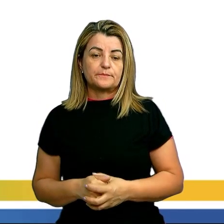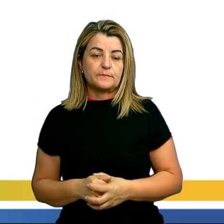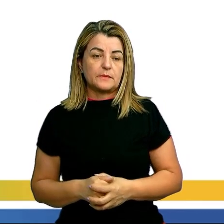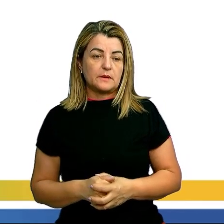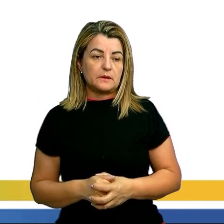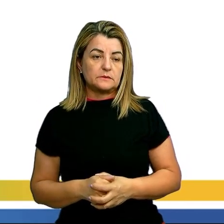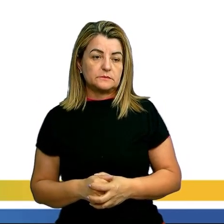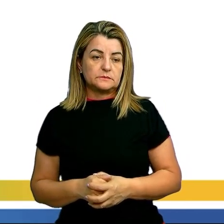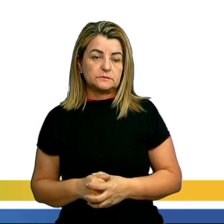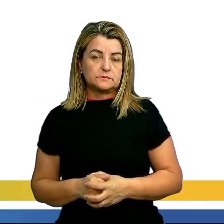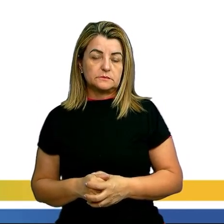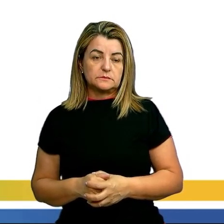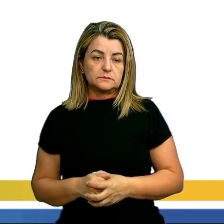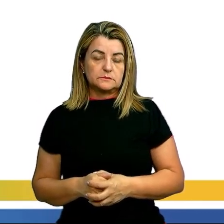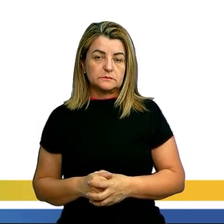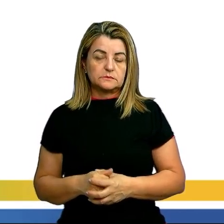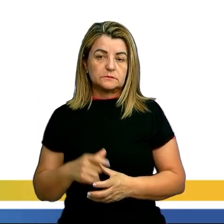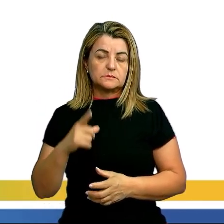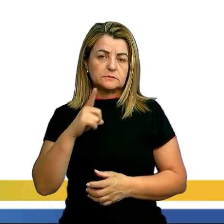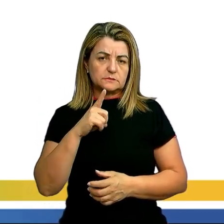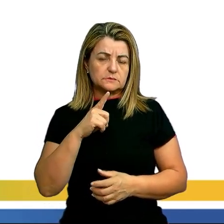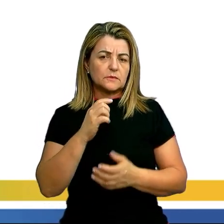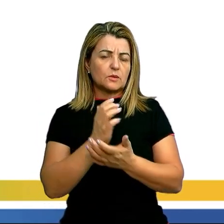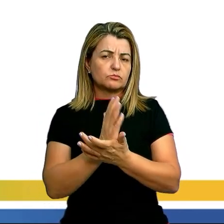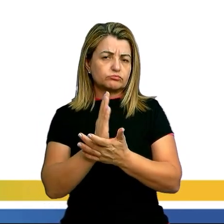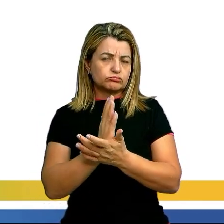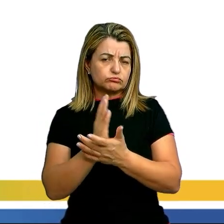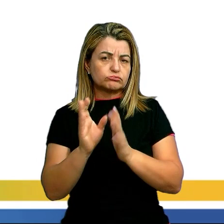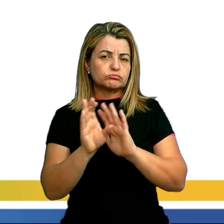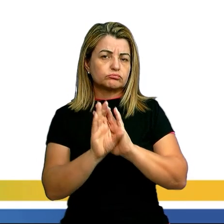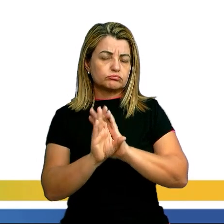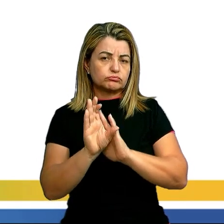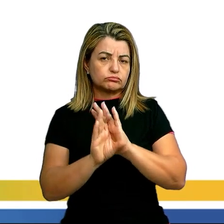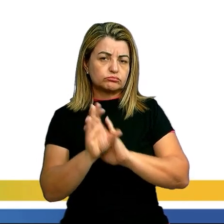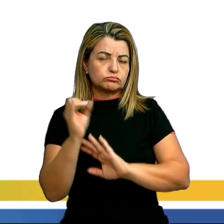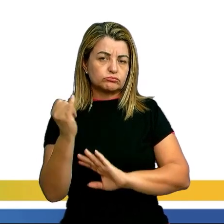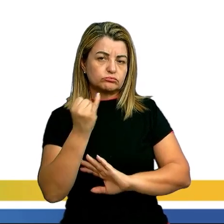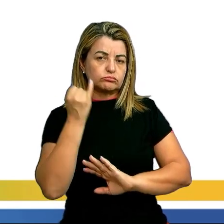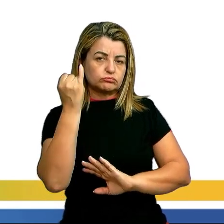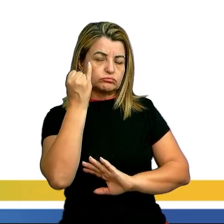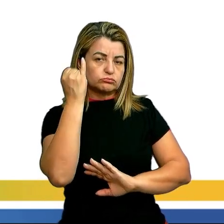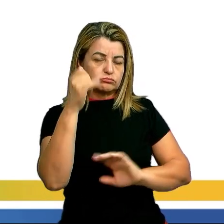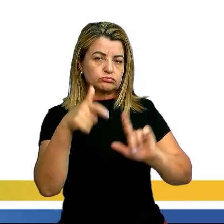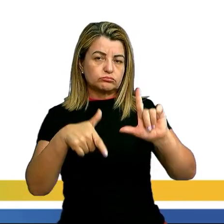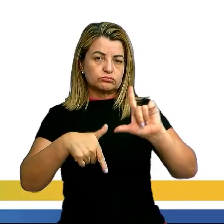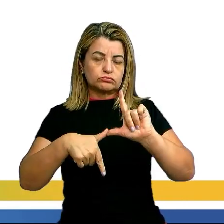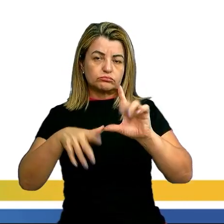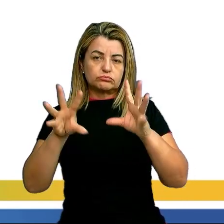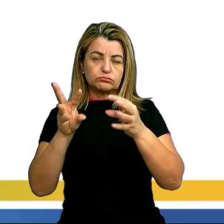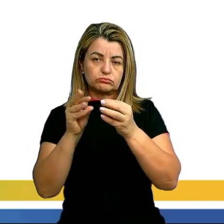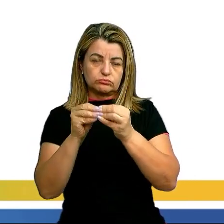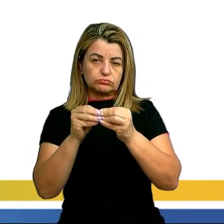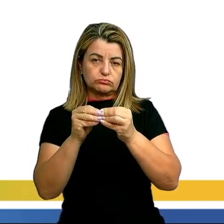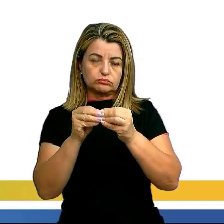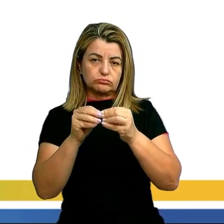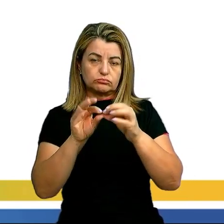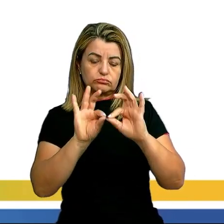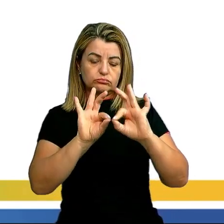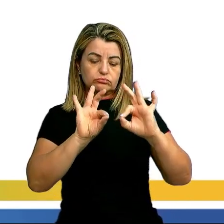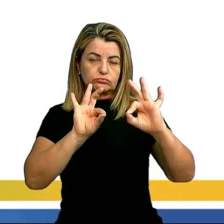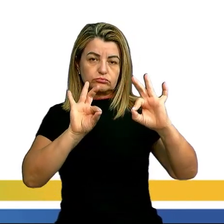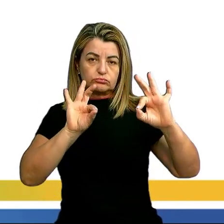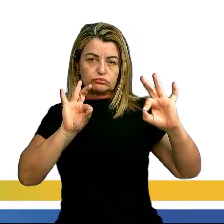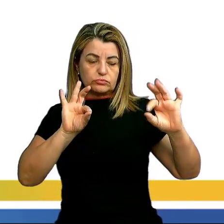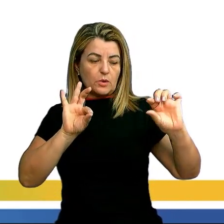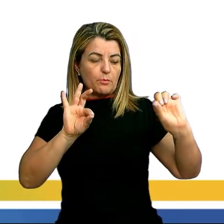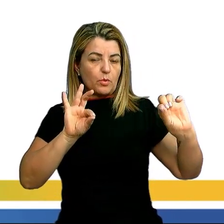adiante. Alguns conceitos importantes da geometria analítica. Primeiro deles, distância entre dois